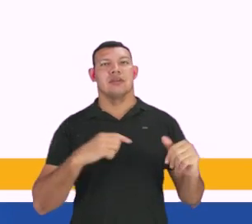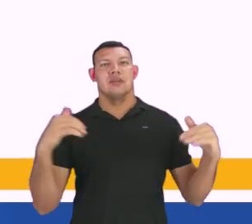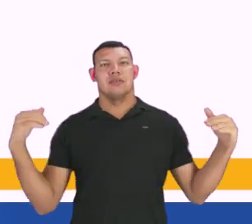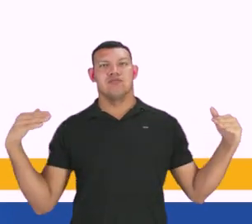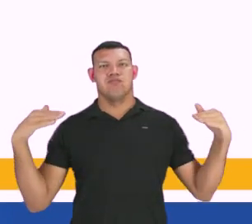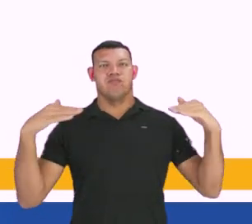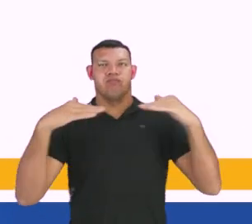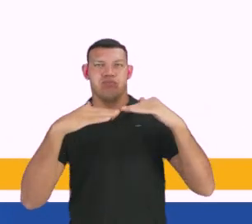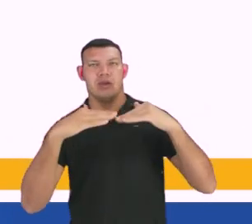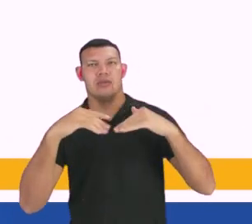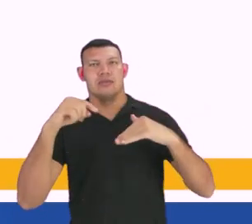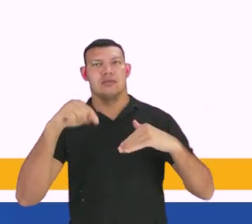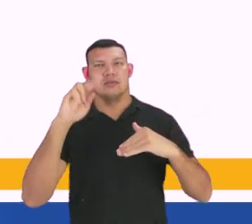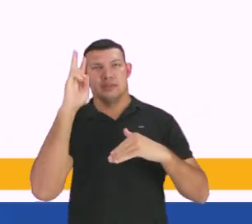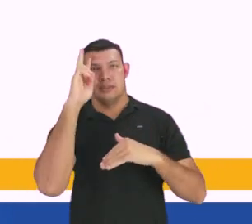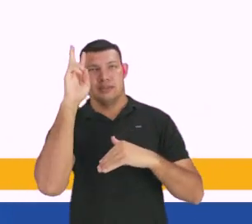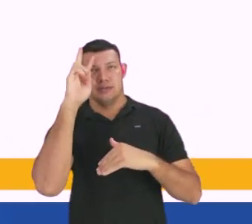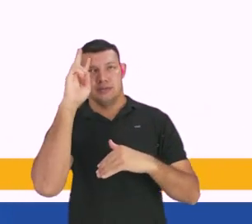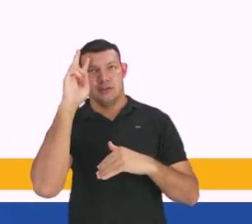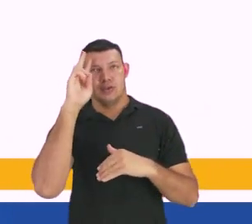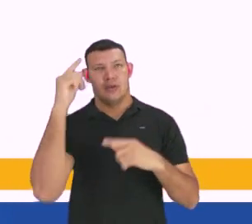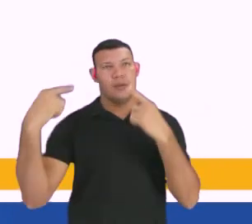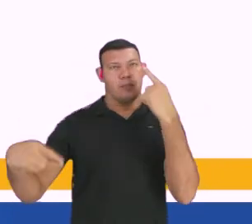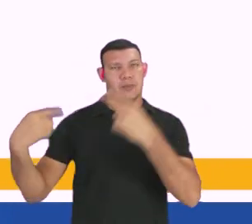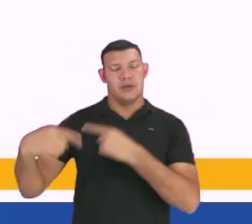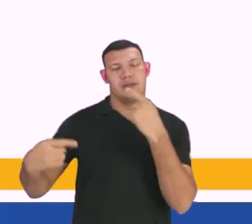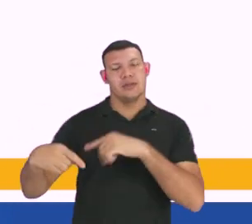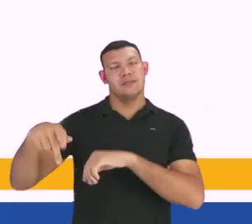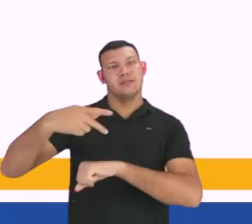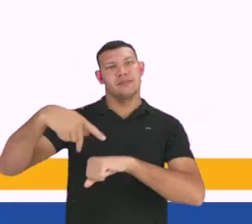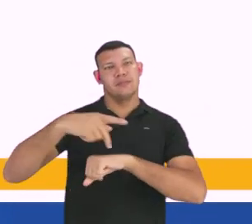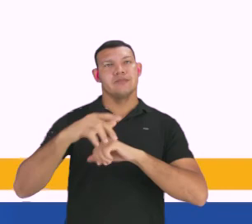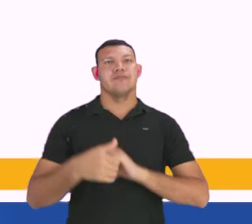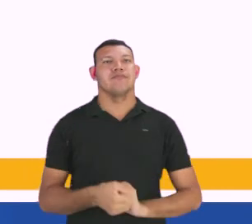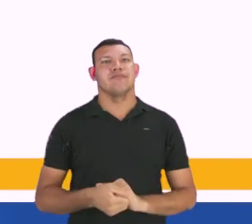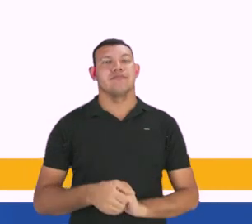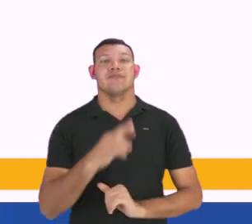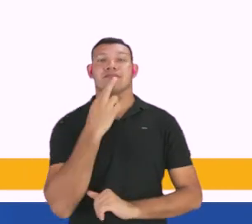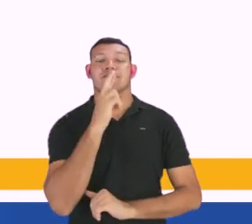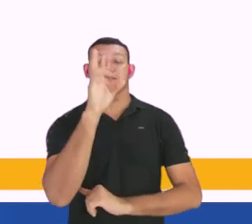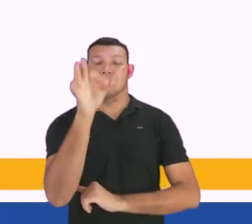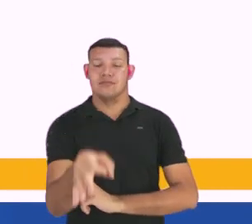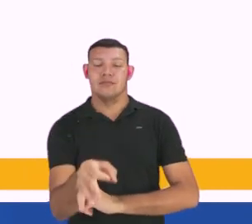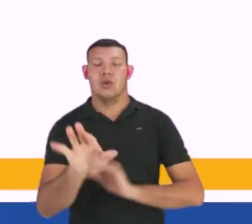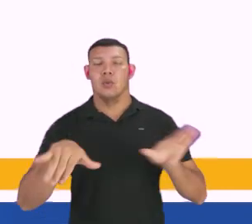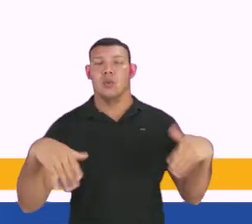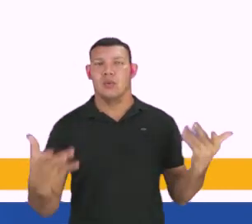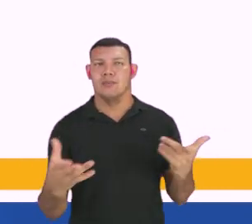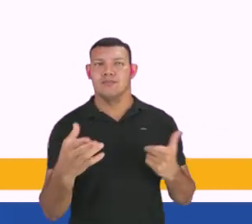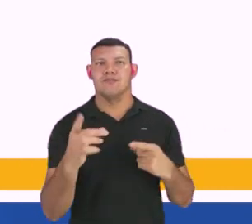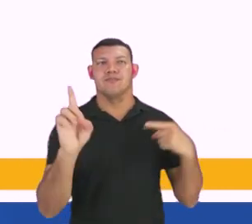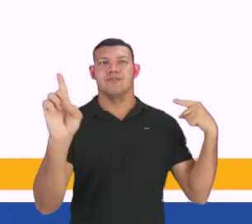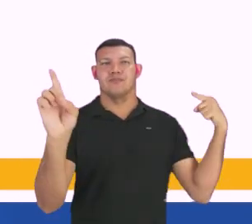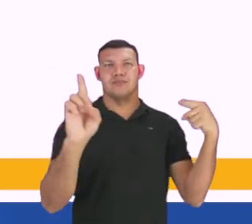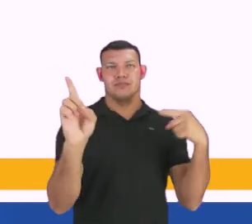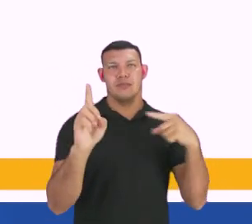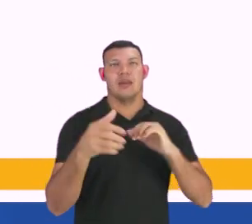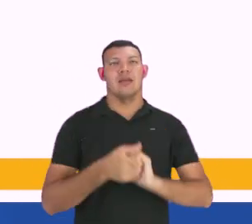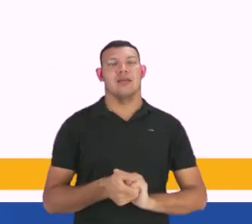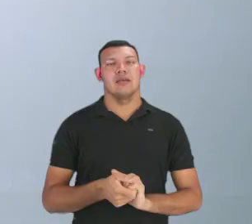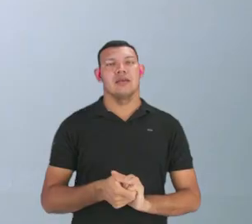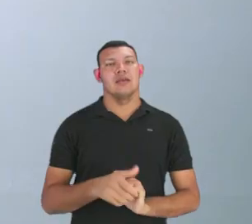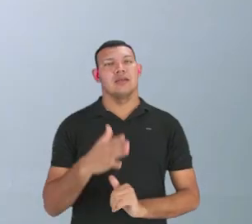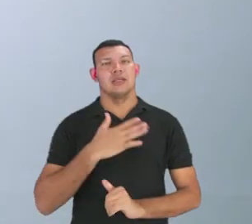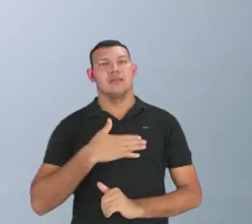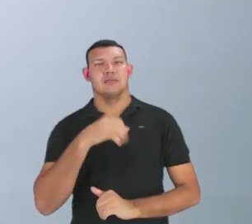letra? D. Minha avó sempre dizia, o que não mata, engorda. É uma opinião